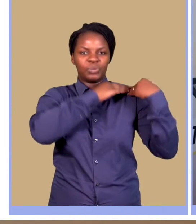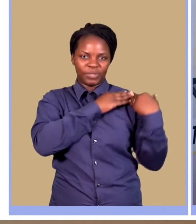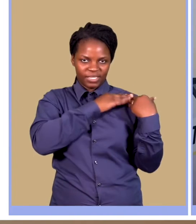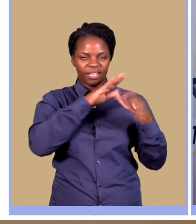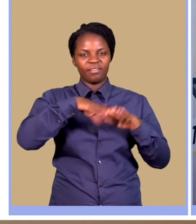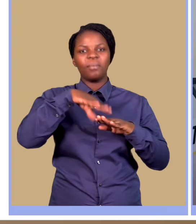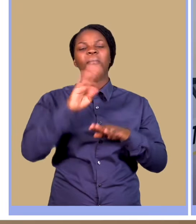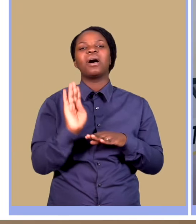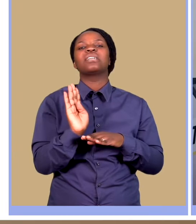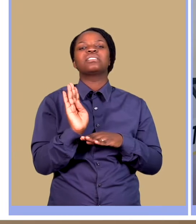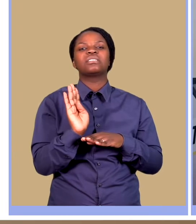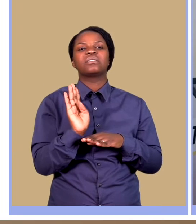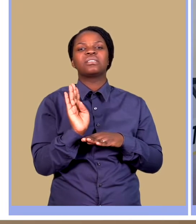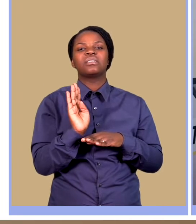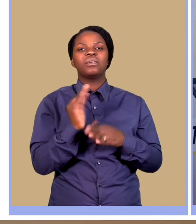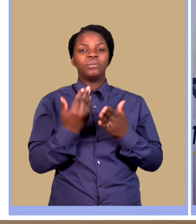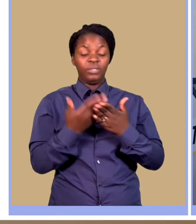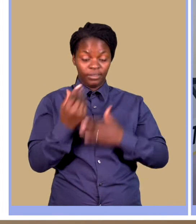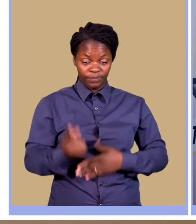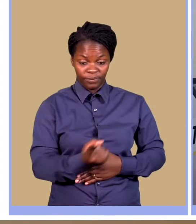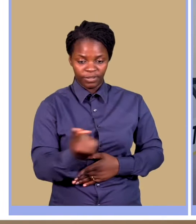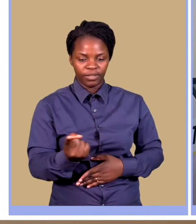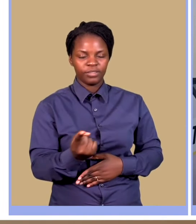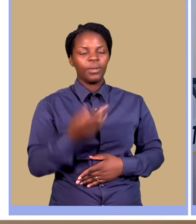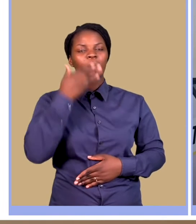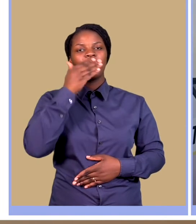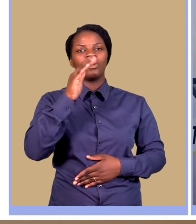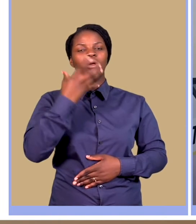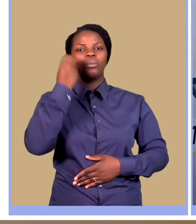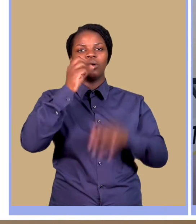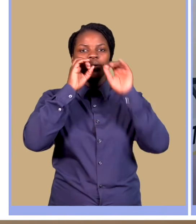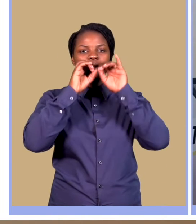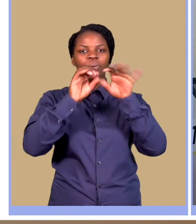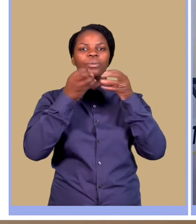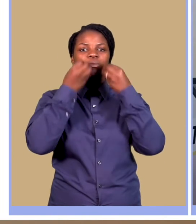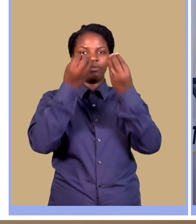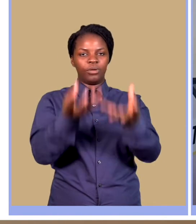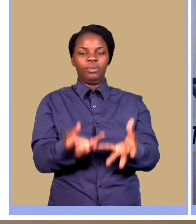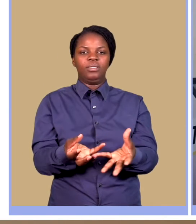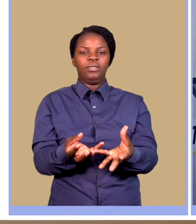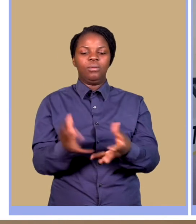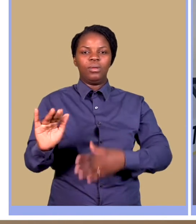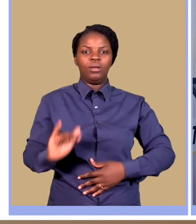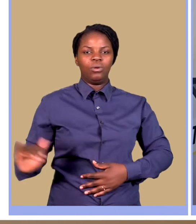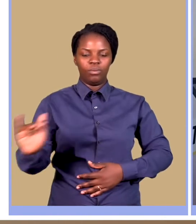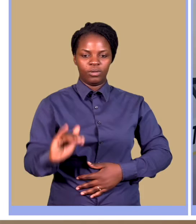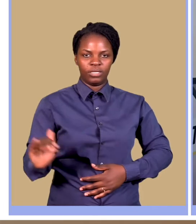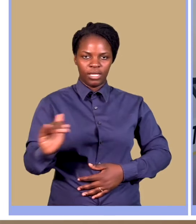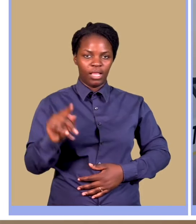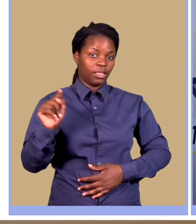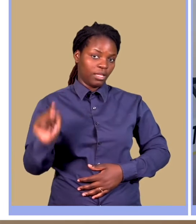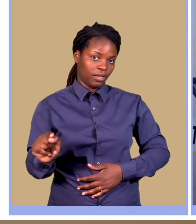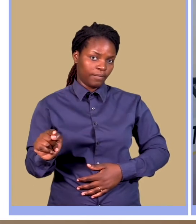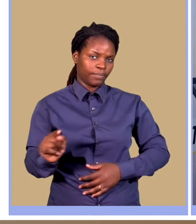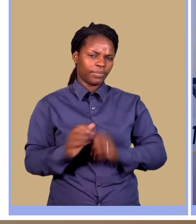a informação para a comunidade local. Mas tem trabalhado com eles? Sim. Já teve um colega nosso que já teve a